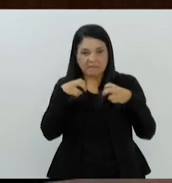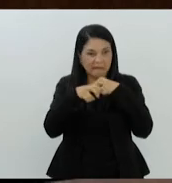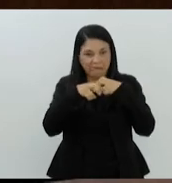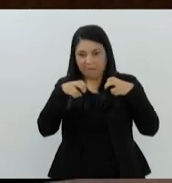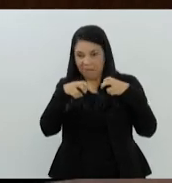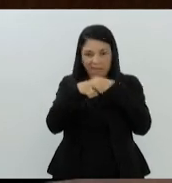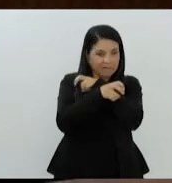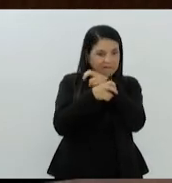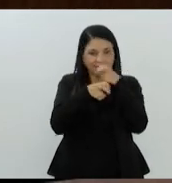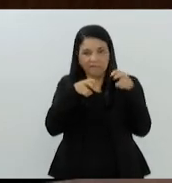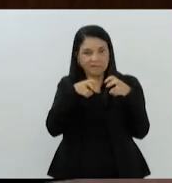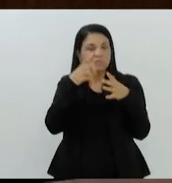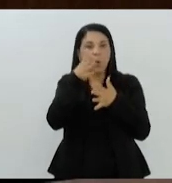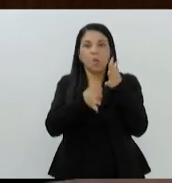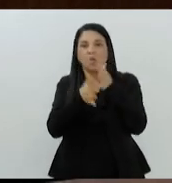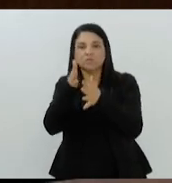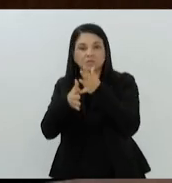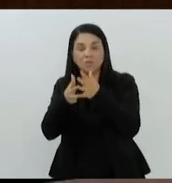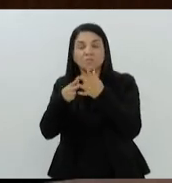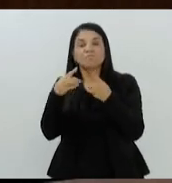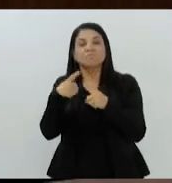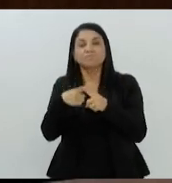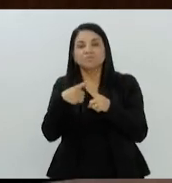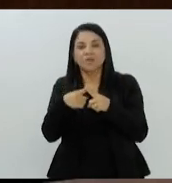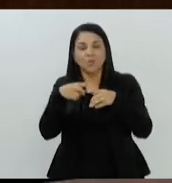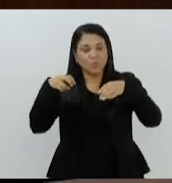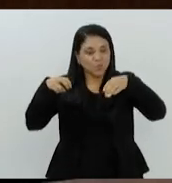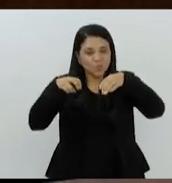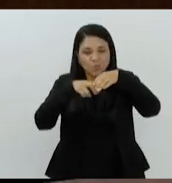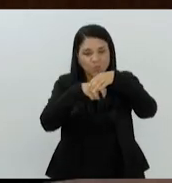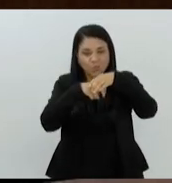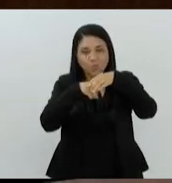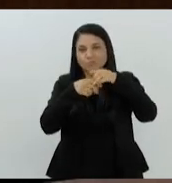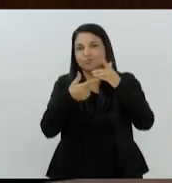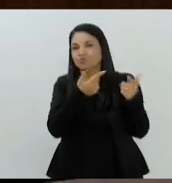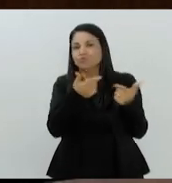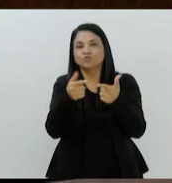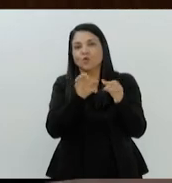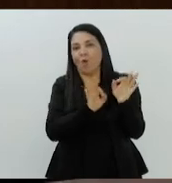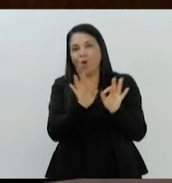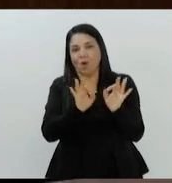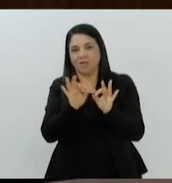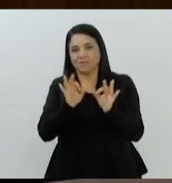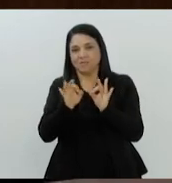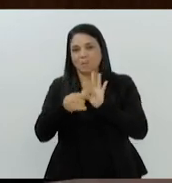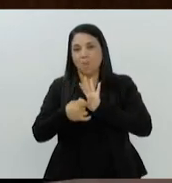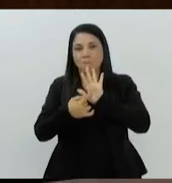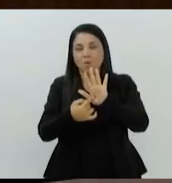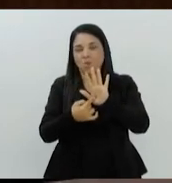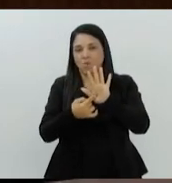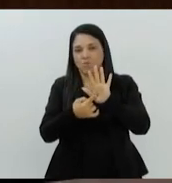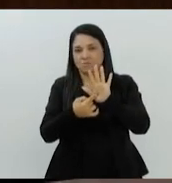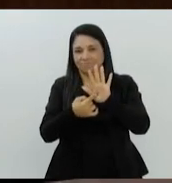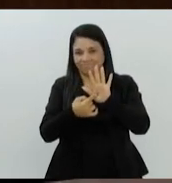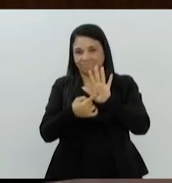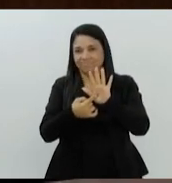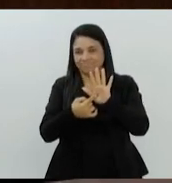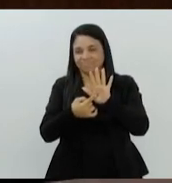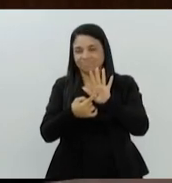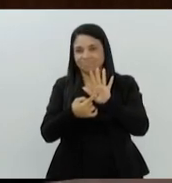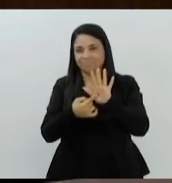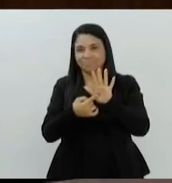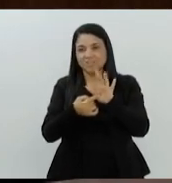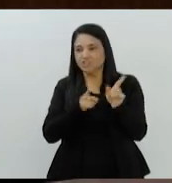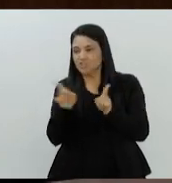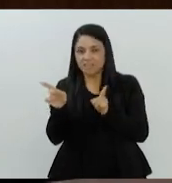porque o túnel não é demarcado, como esse daqui, esse túnel que tem aqui na cidade, esse novo, como é o nome dele mesmo?